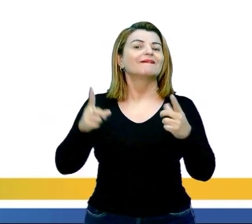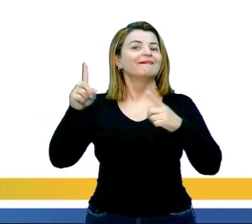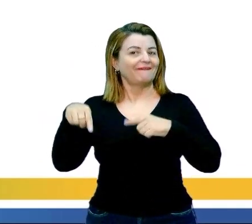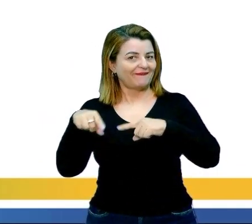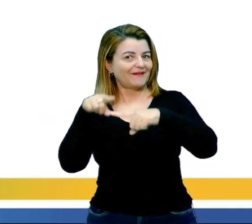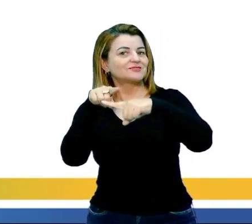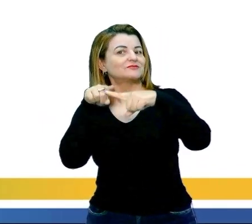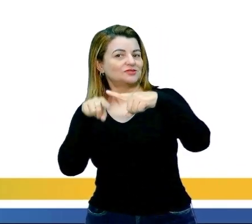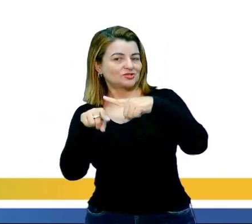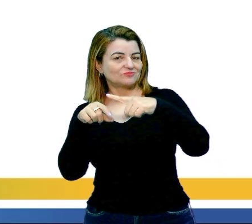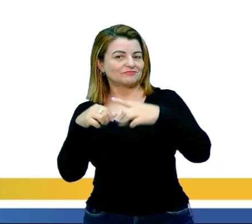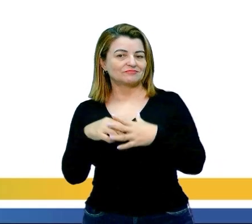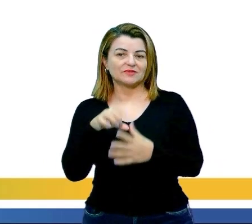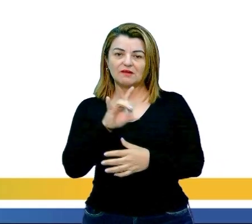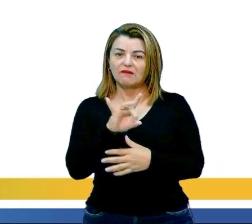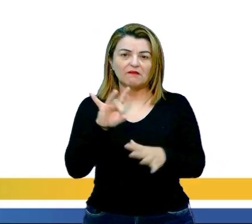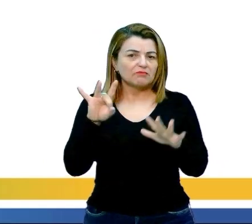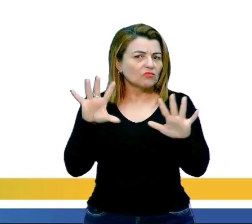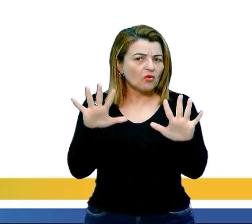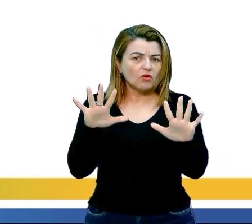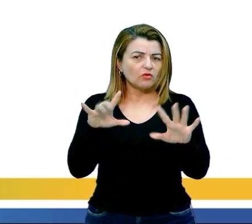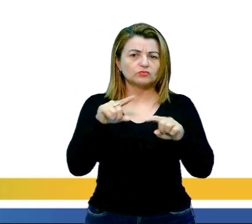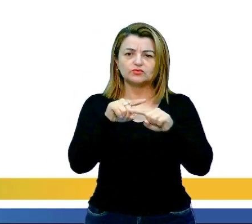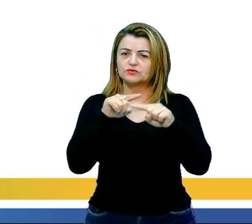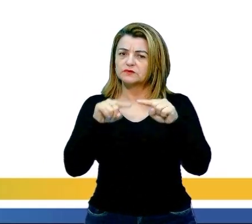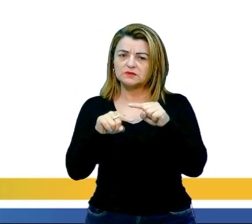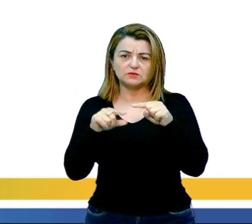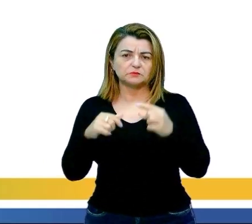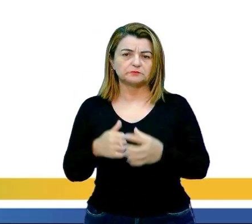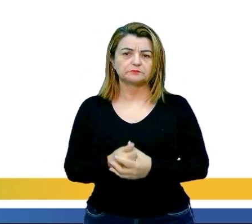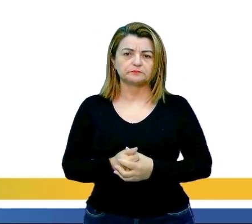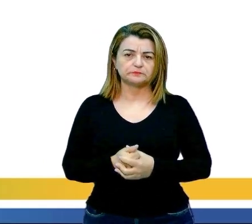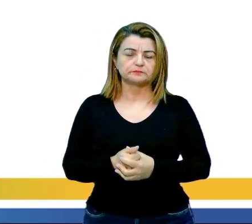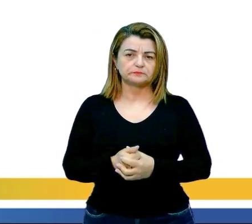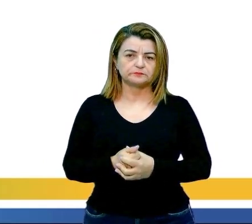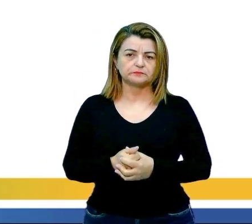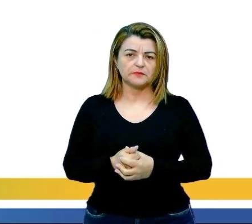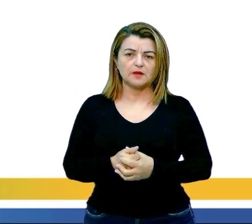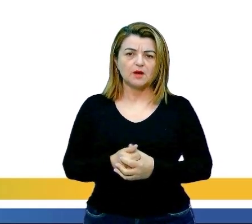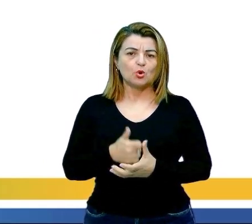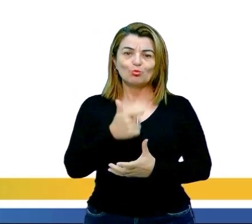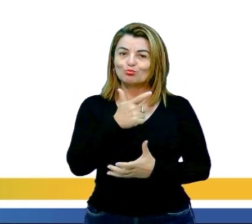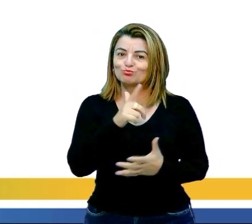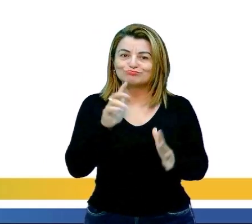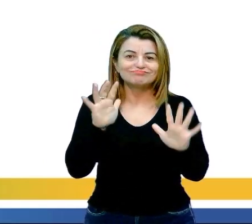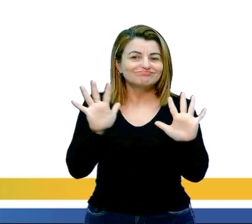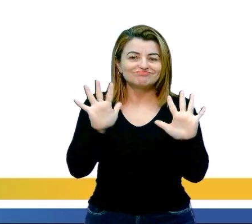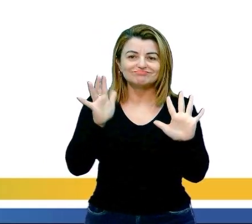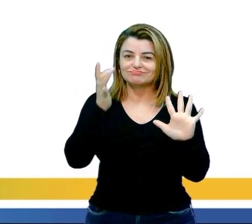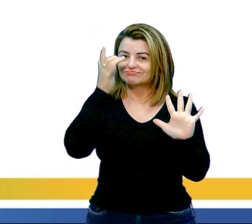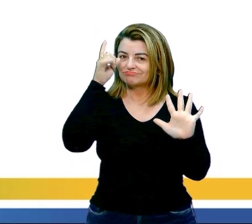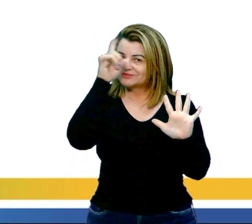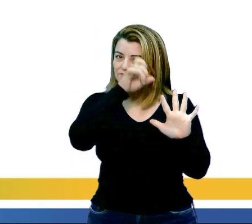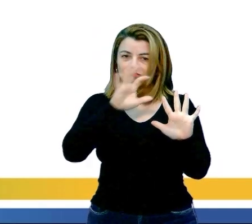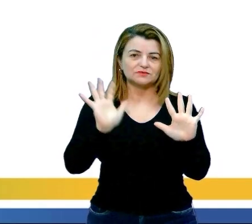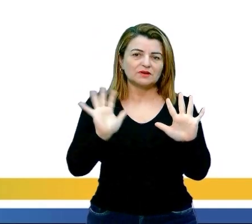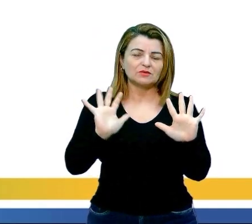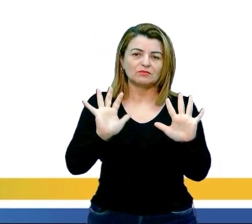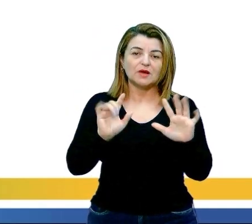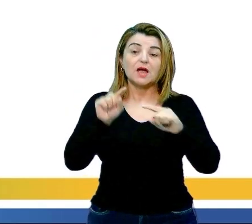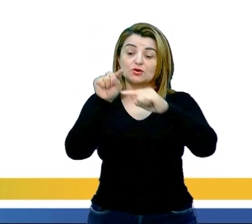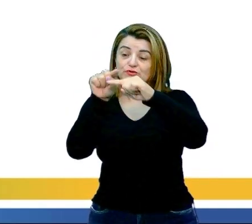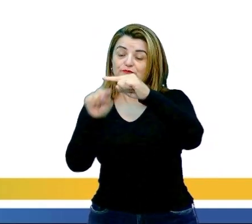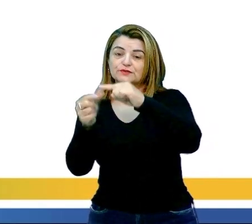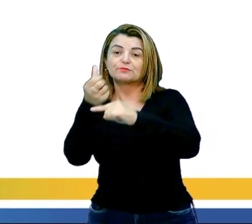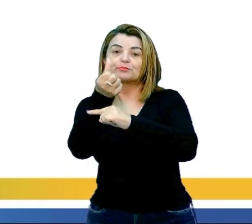Divisão, pessoal. É só a divisão, tá? Não tem para onde correr. É dividir por 60.